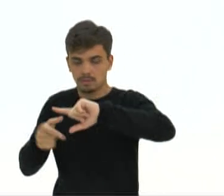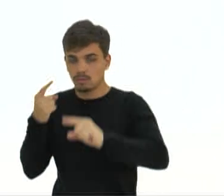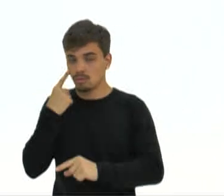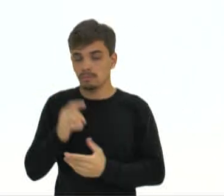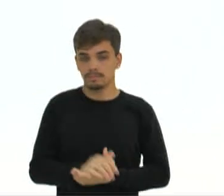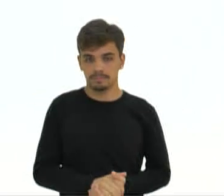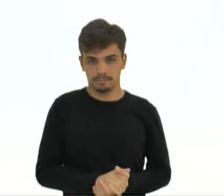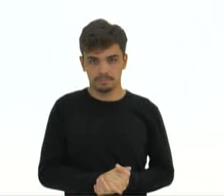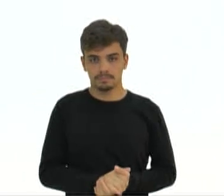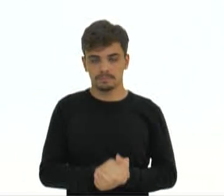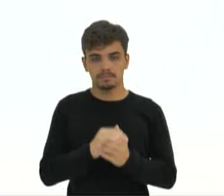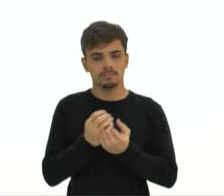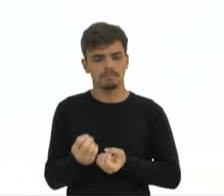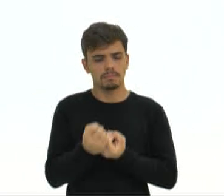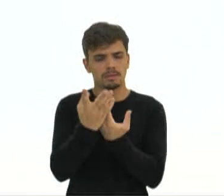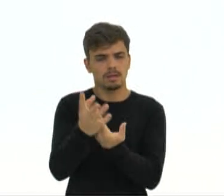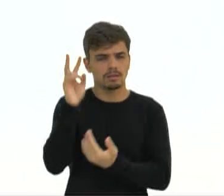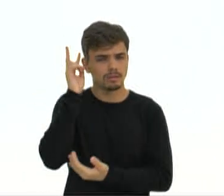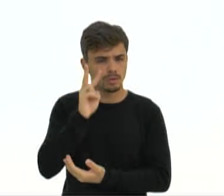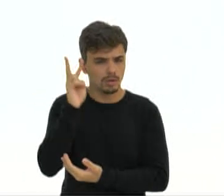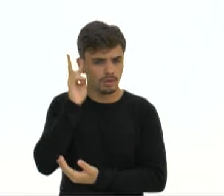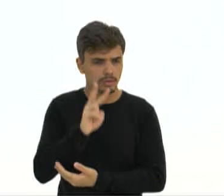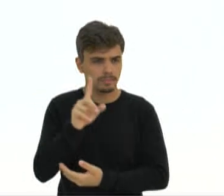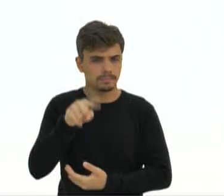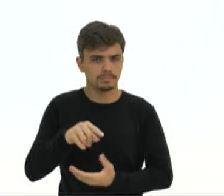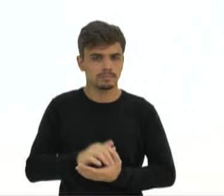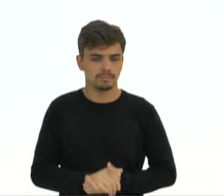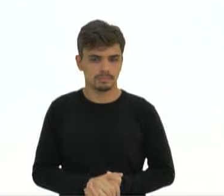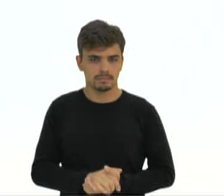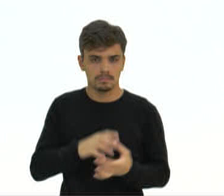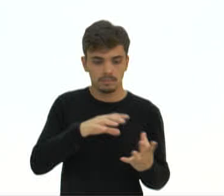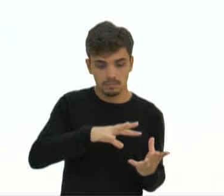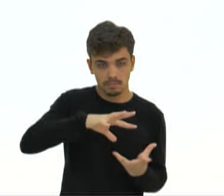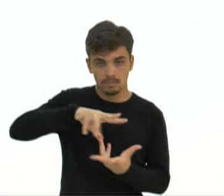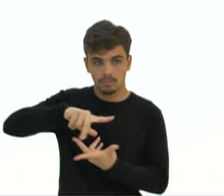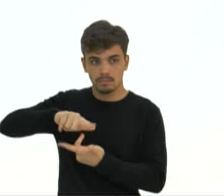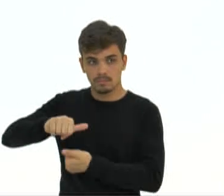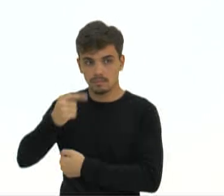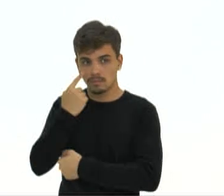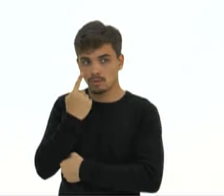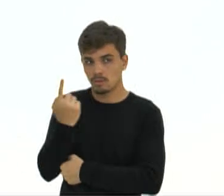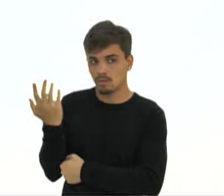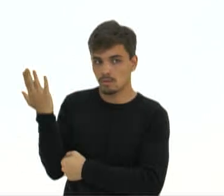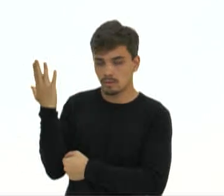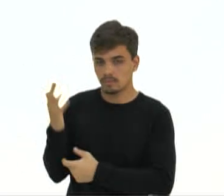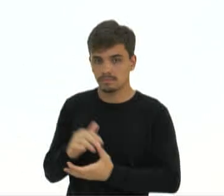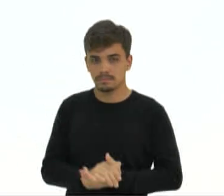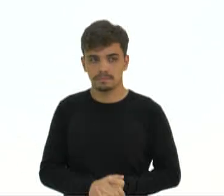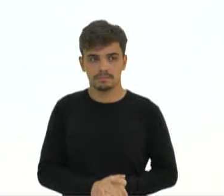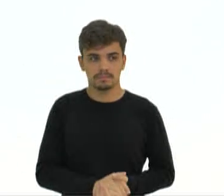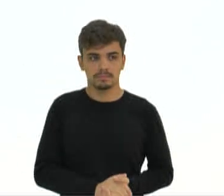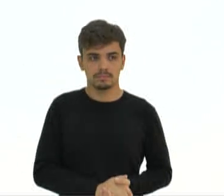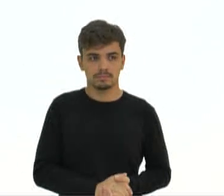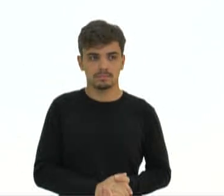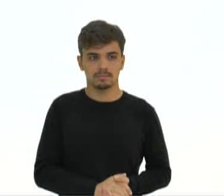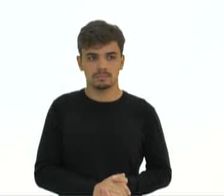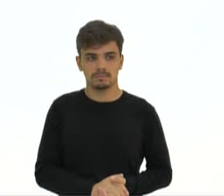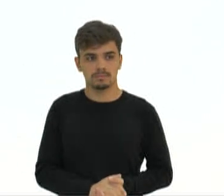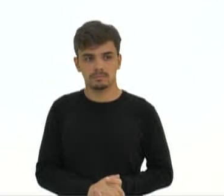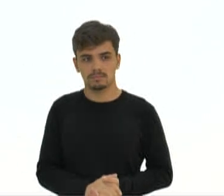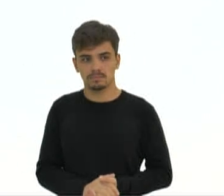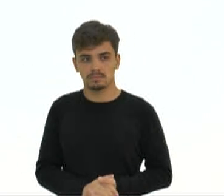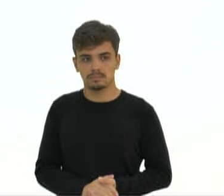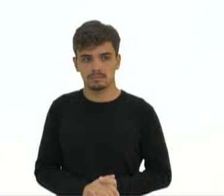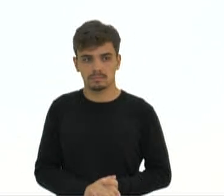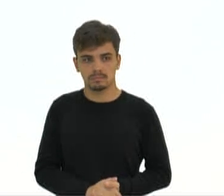de Mafalda en la historieta es que el mundo está enfermo e, consequentemente, está enfermando